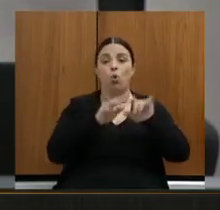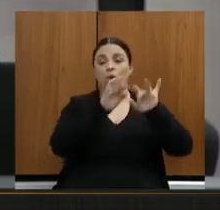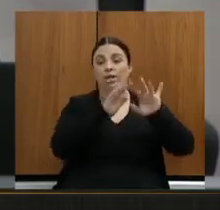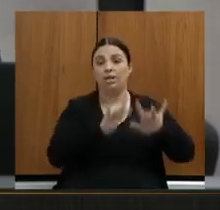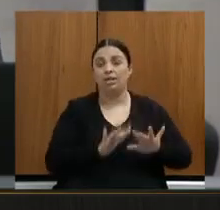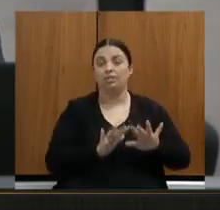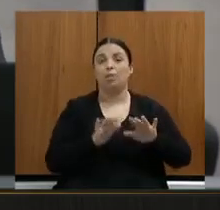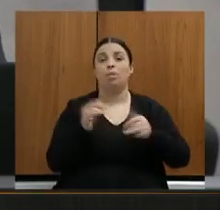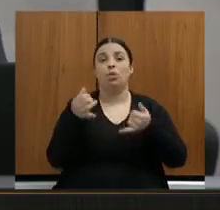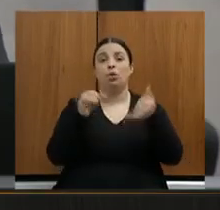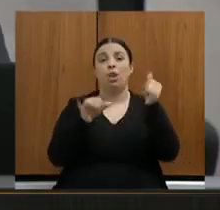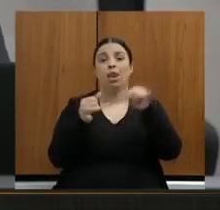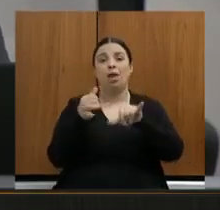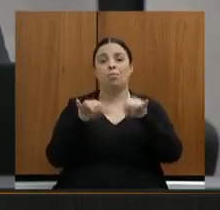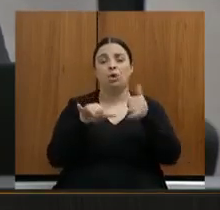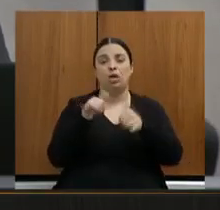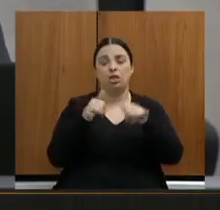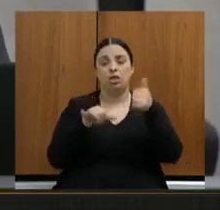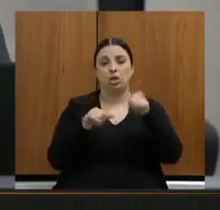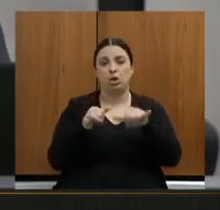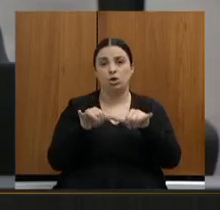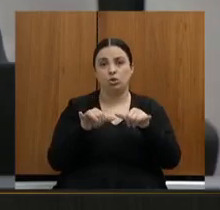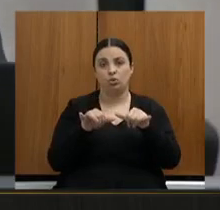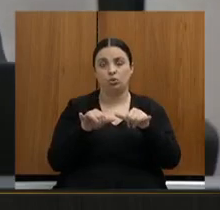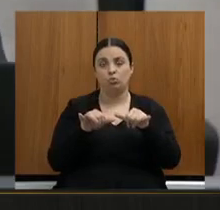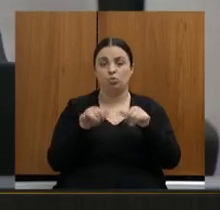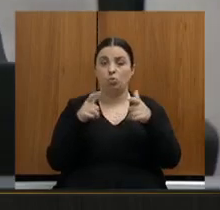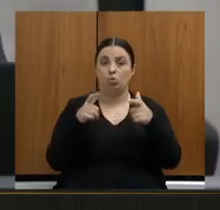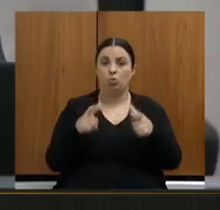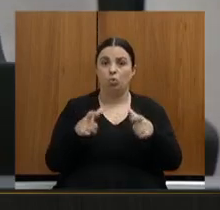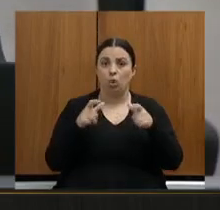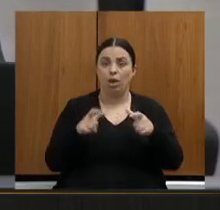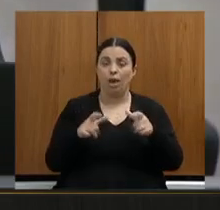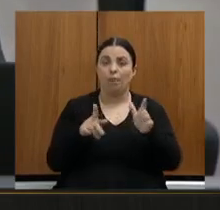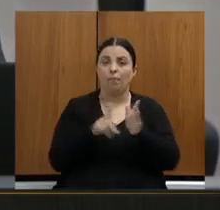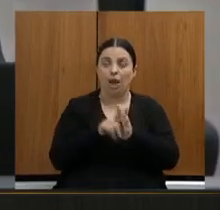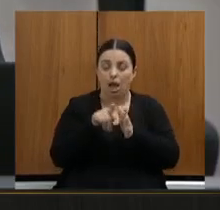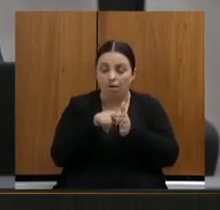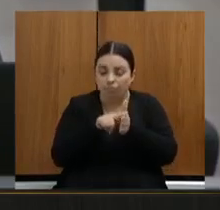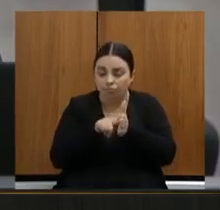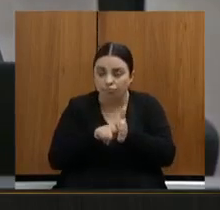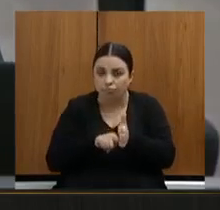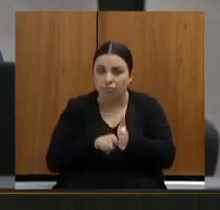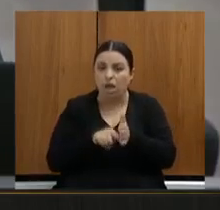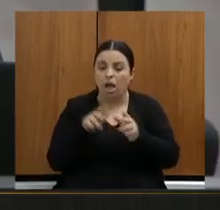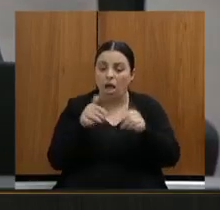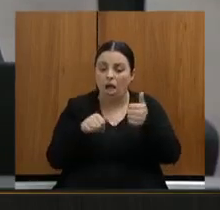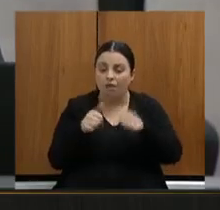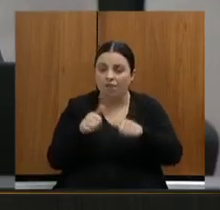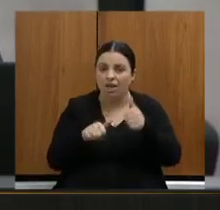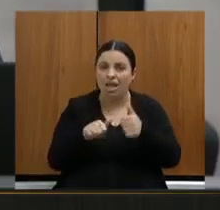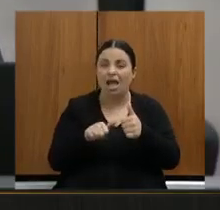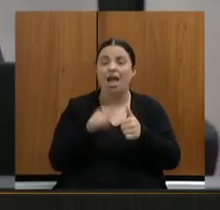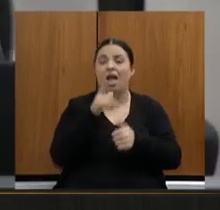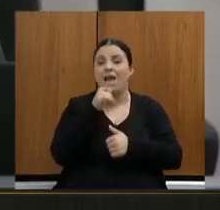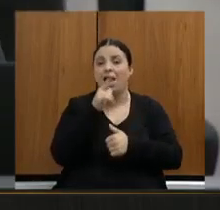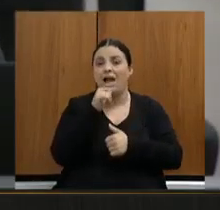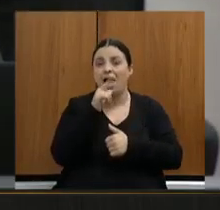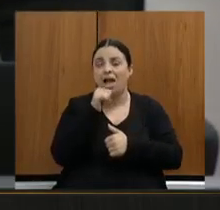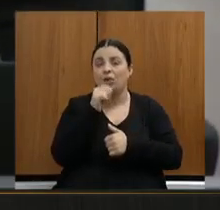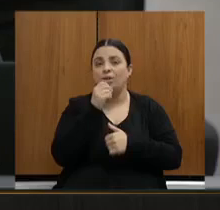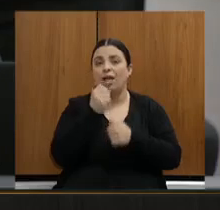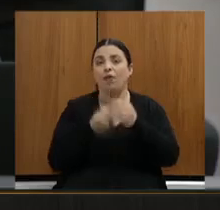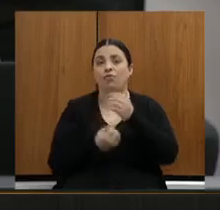do laboratório Oi Di laboratório de análise de água da fundação Ezequiel Dias